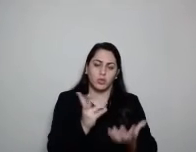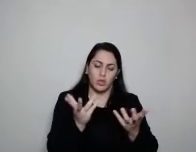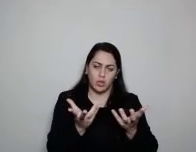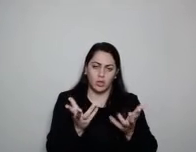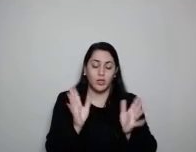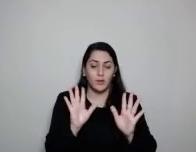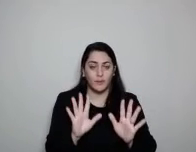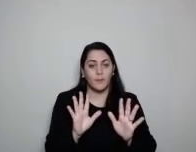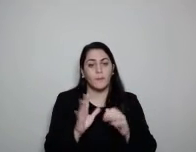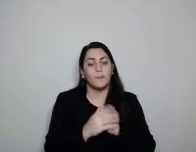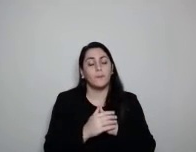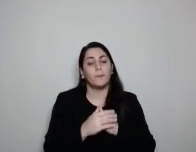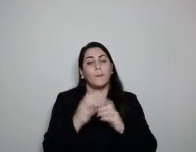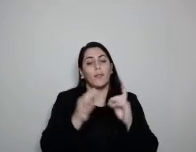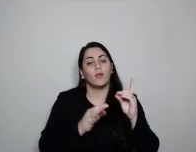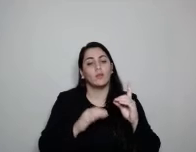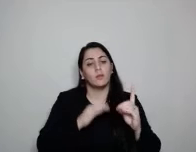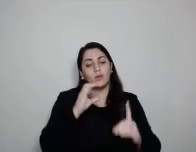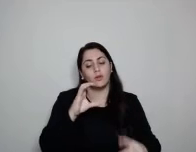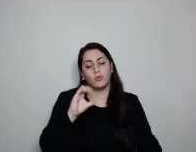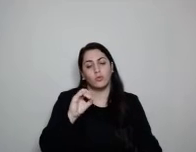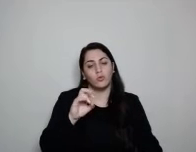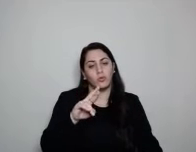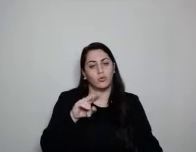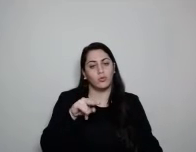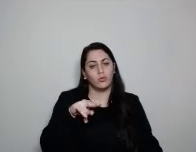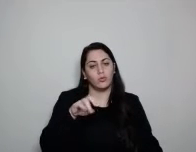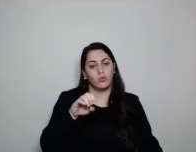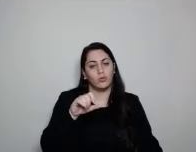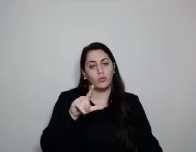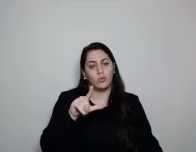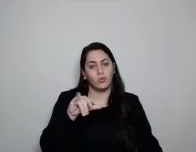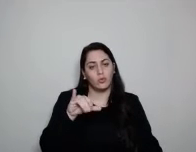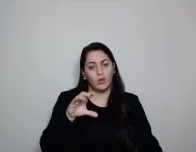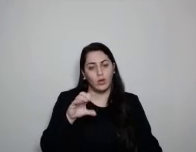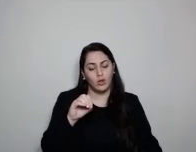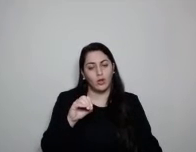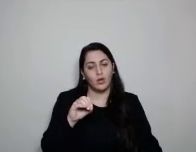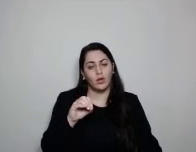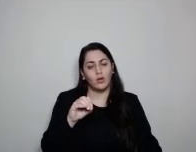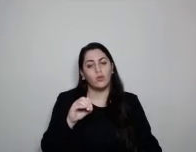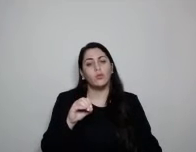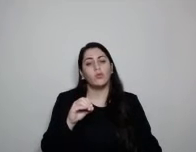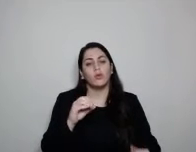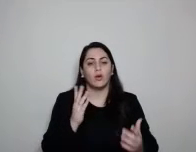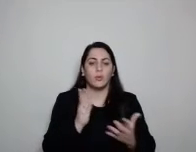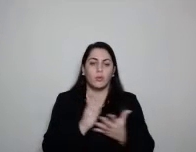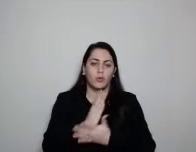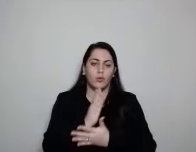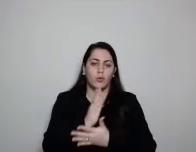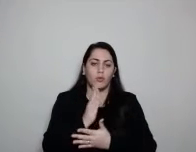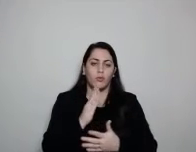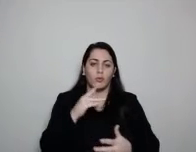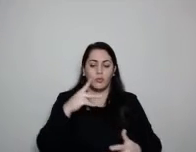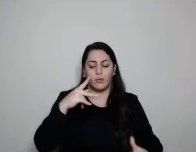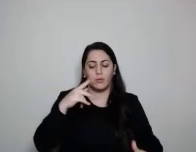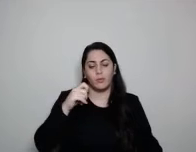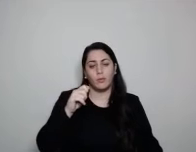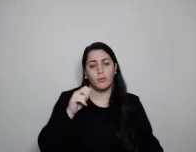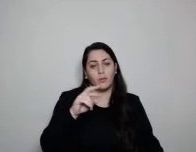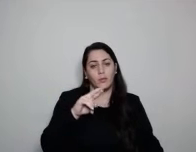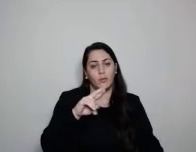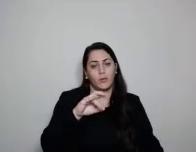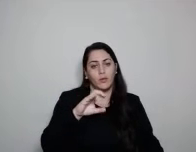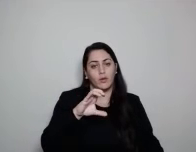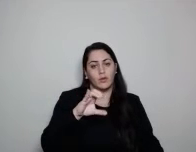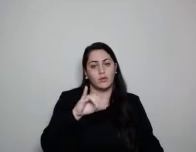desembargador Cornélio apenas, em caráter liminar, atendeu parcialmente nosso pedido com relação às regras de